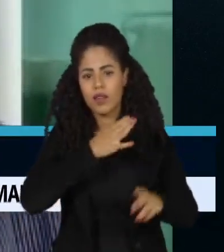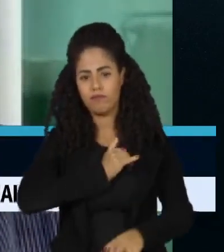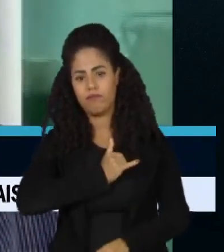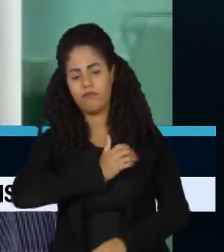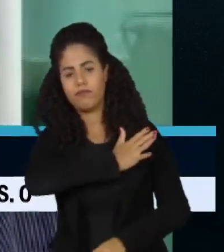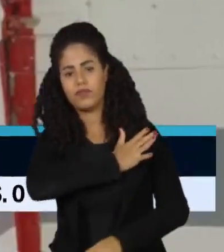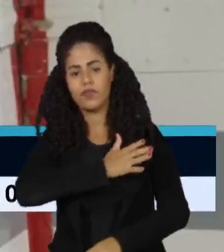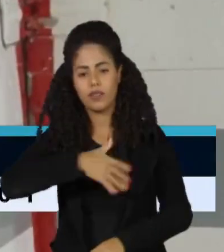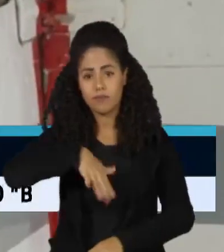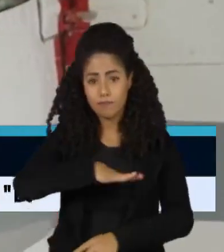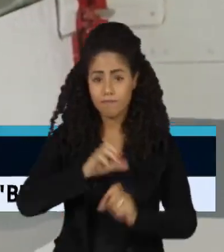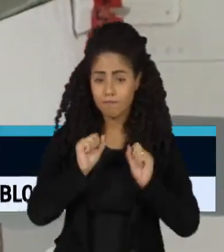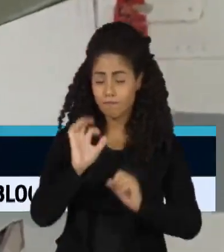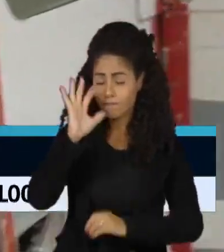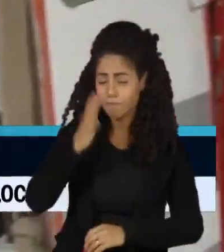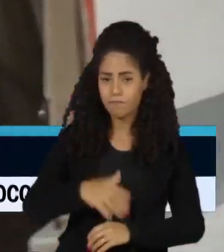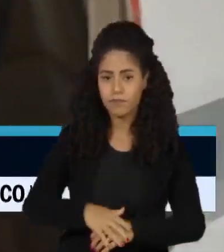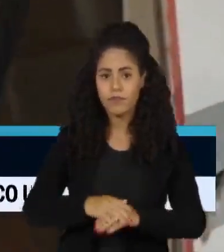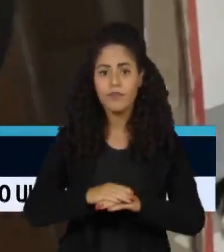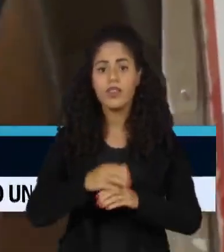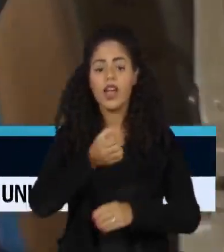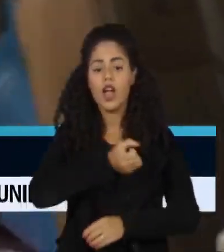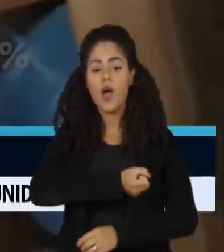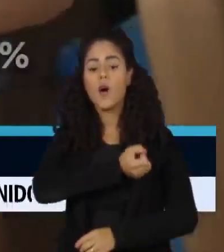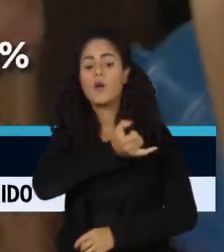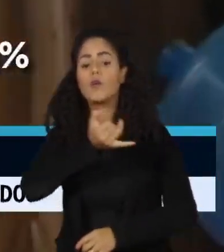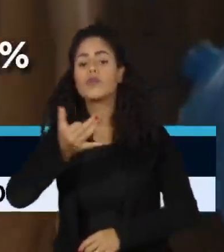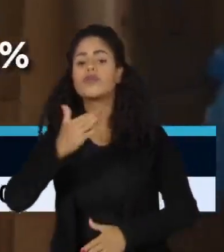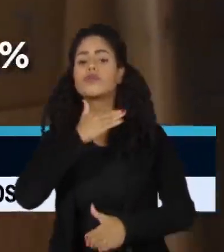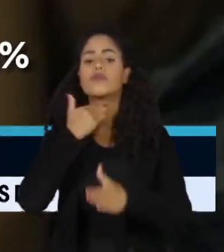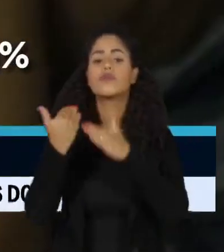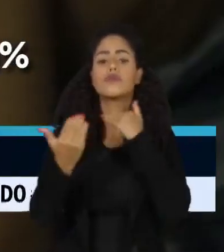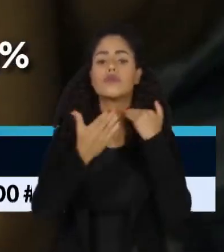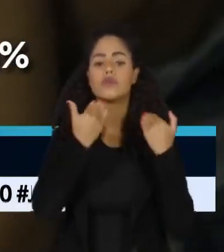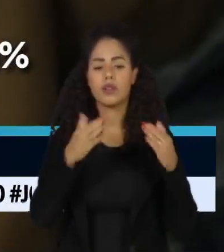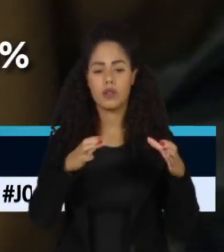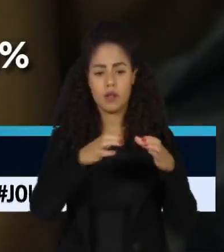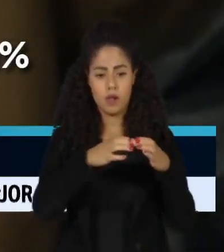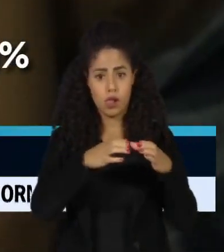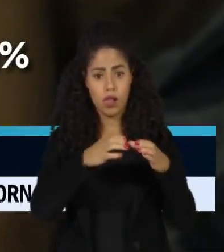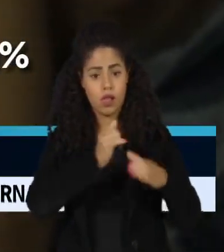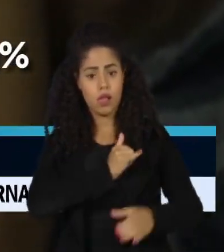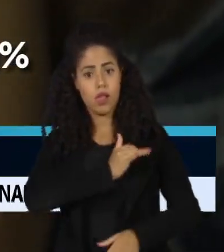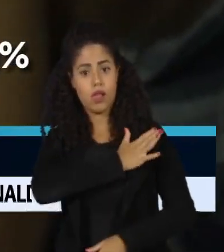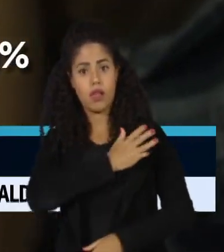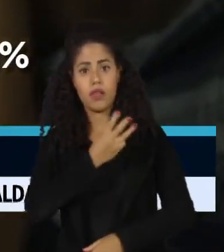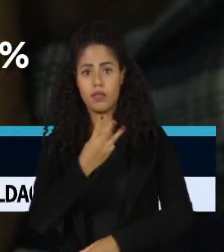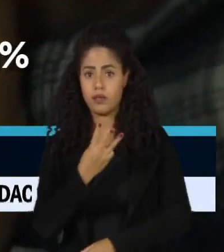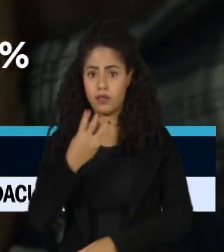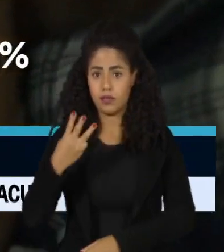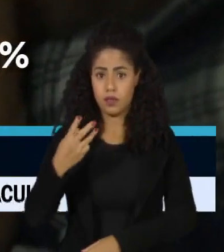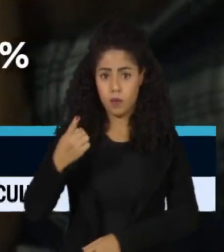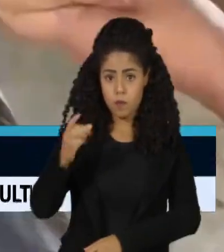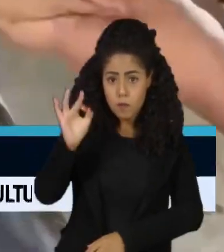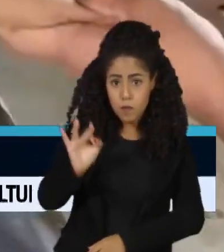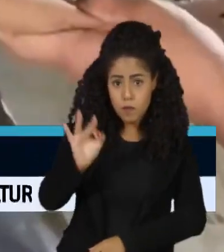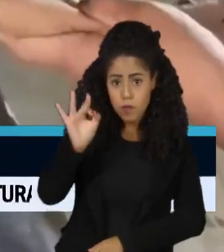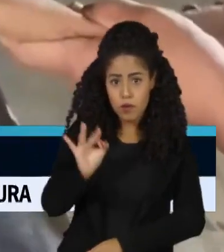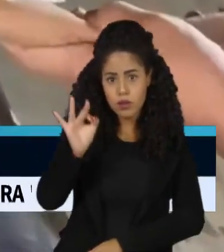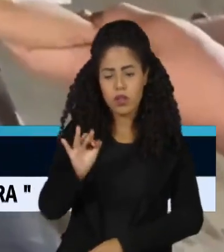sua existência. O número de mortes por desnutrição dos Yanomami aumentou 331% no governo